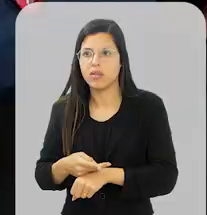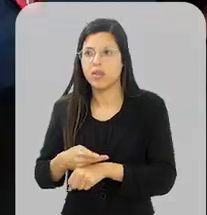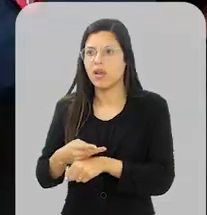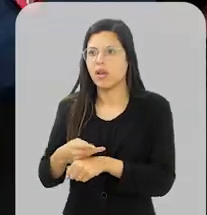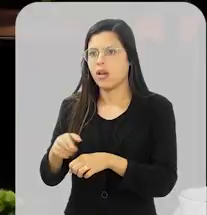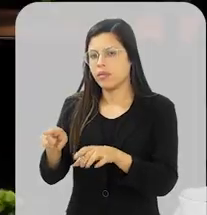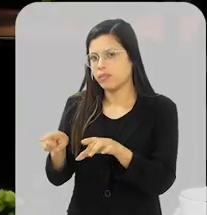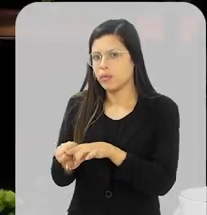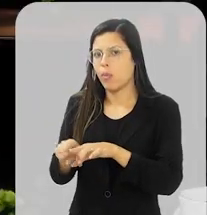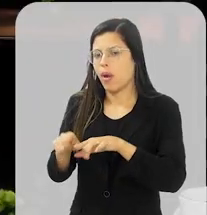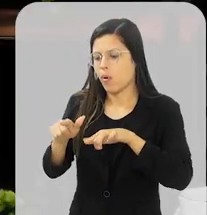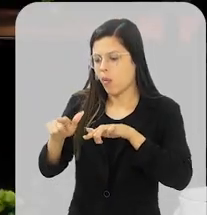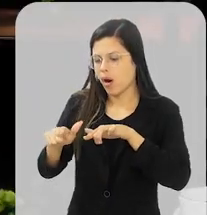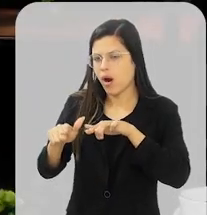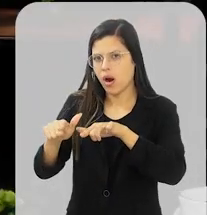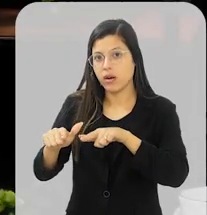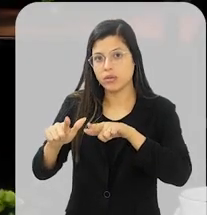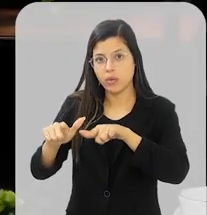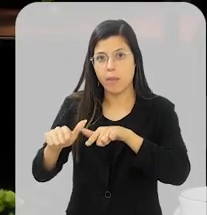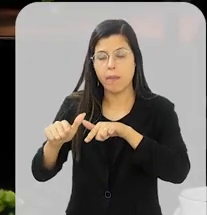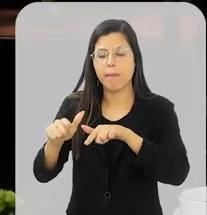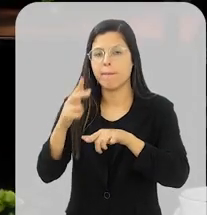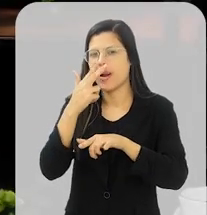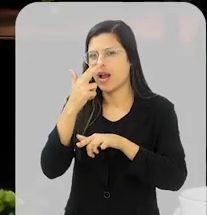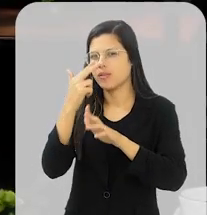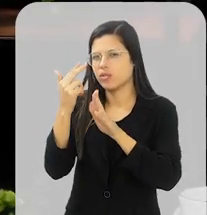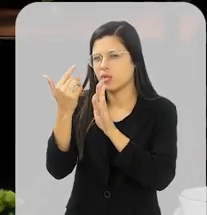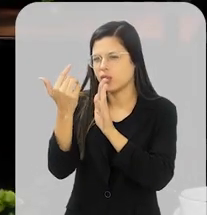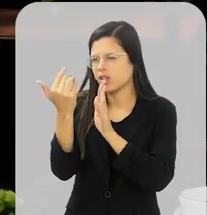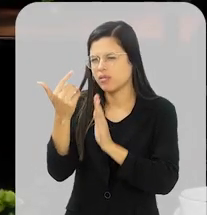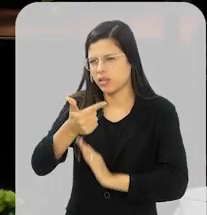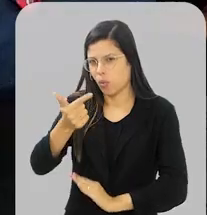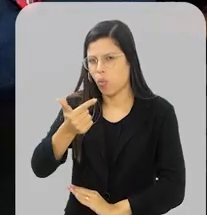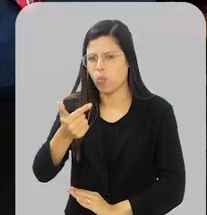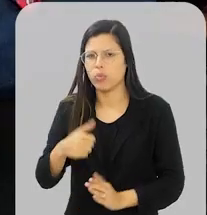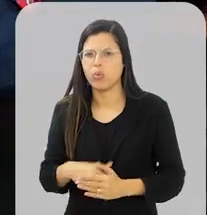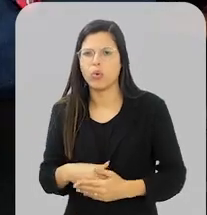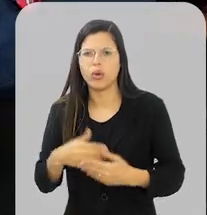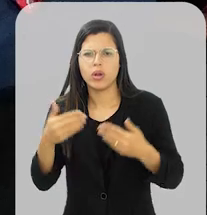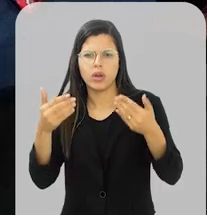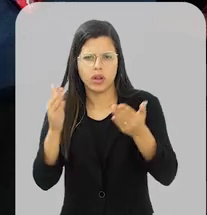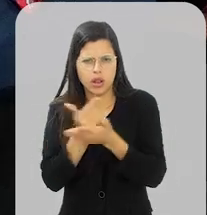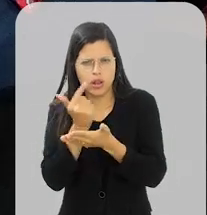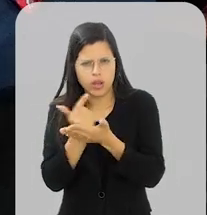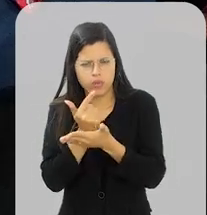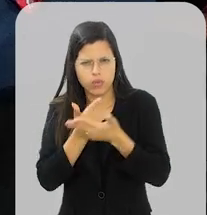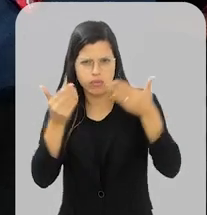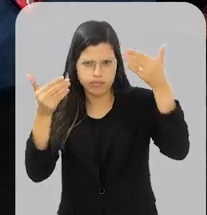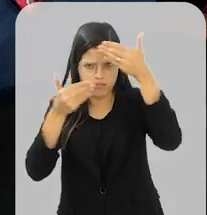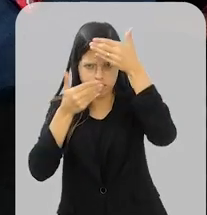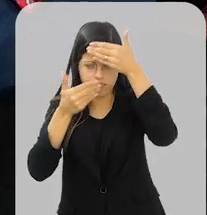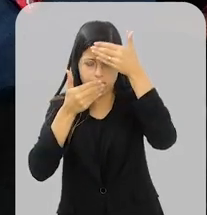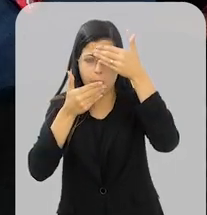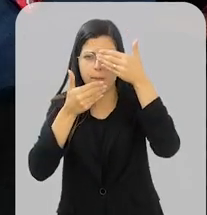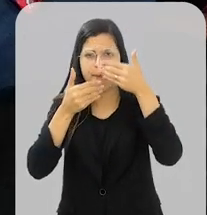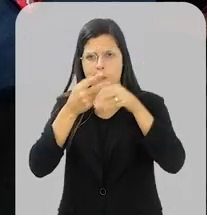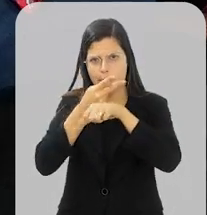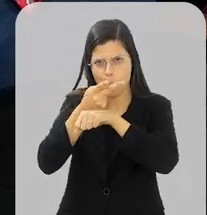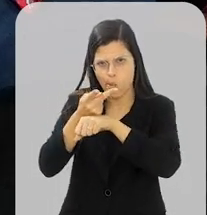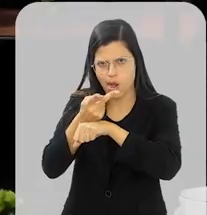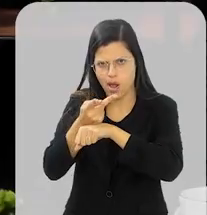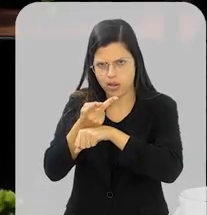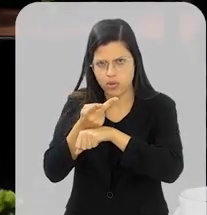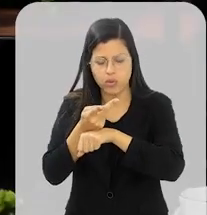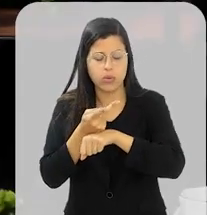o candomblé seria o segundo lugar, vamos dizer assim. E os muçulmanos são procurados? Os muçulmanos têm uma procura